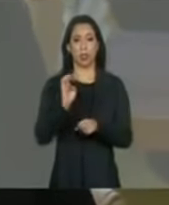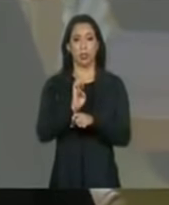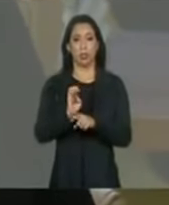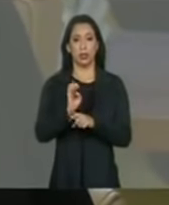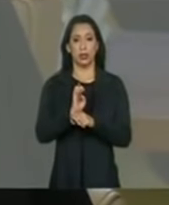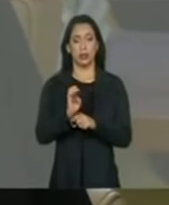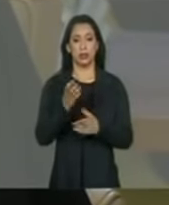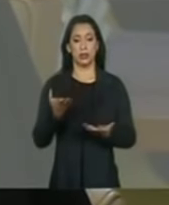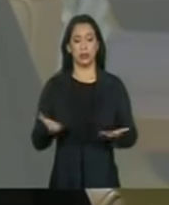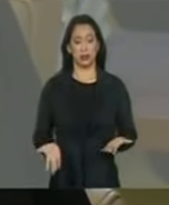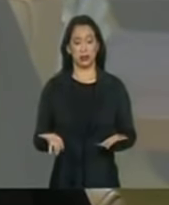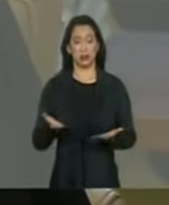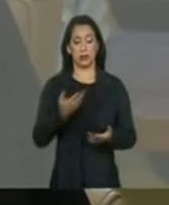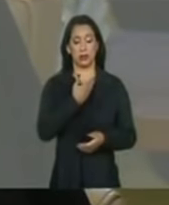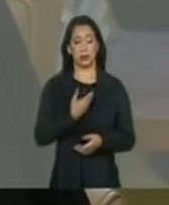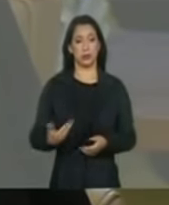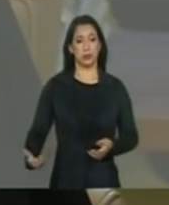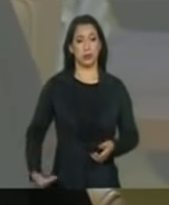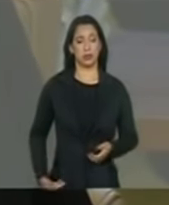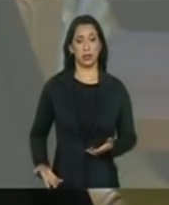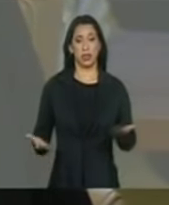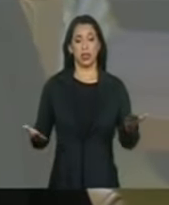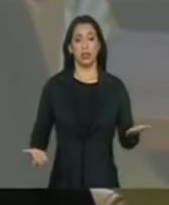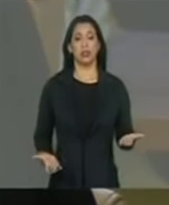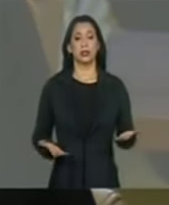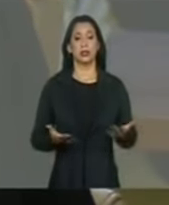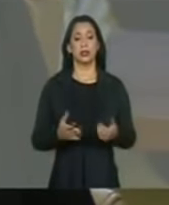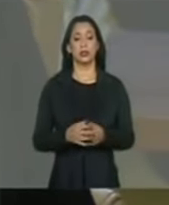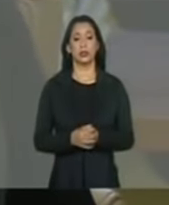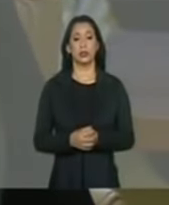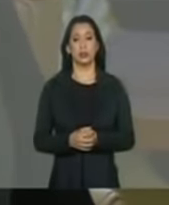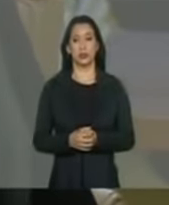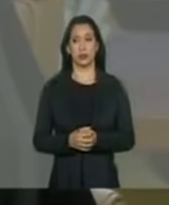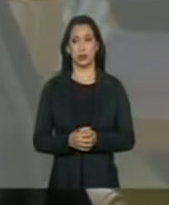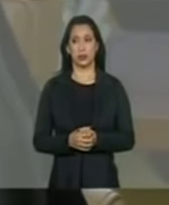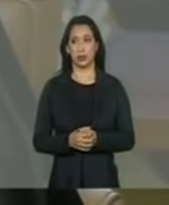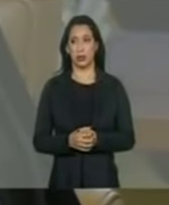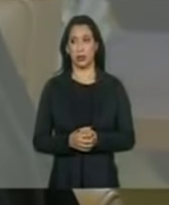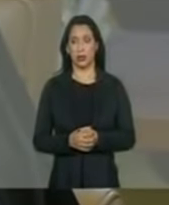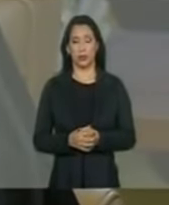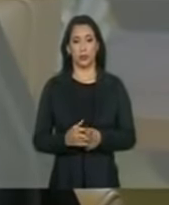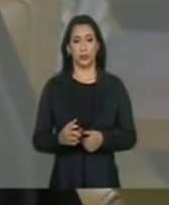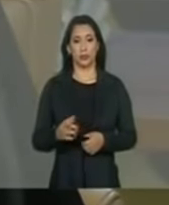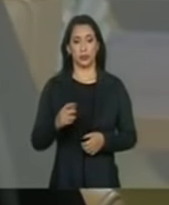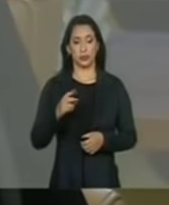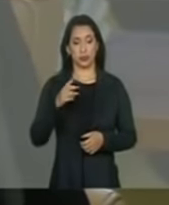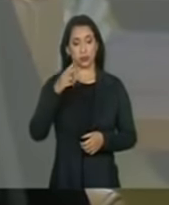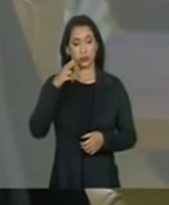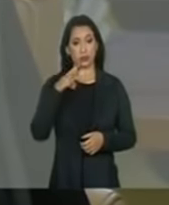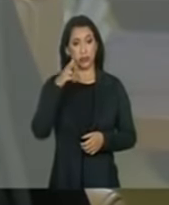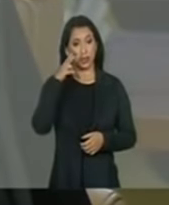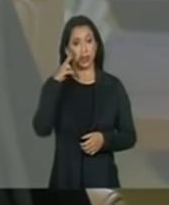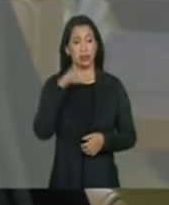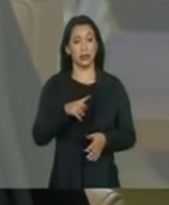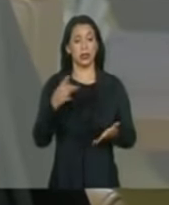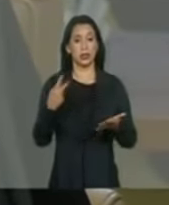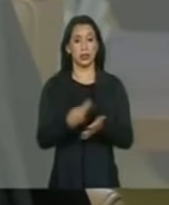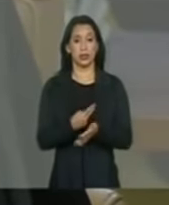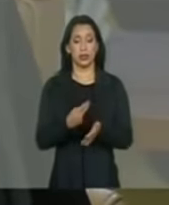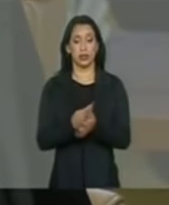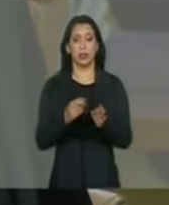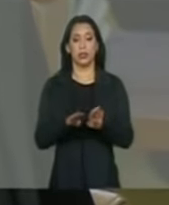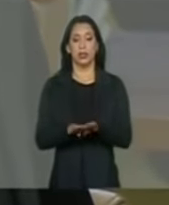notadamente nos casos em que os desígnios dos agentes envolvidos guardam homogeneidade